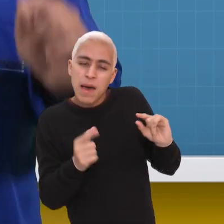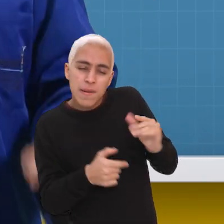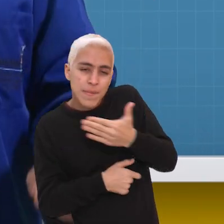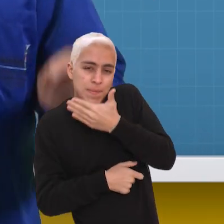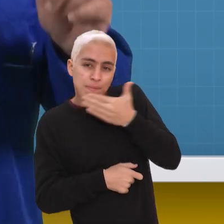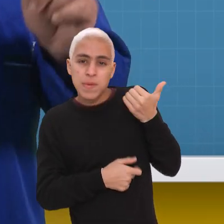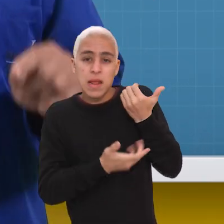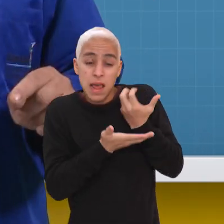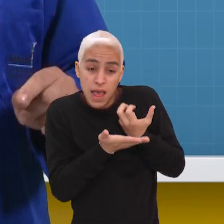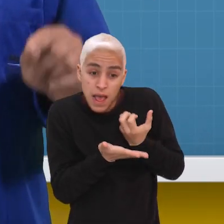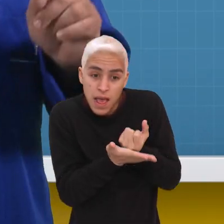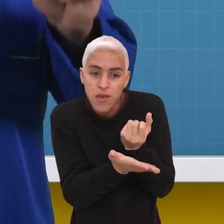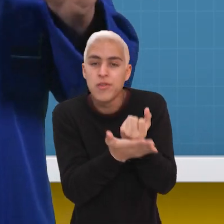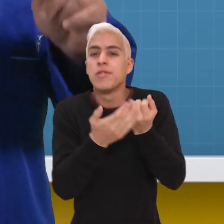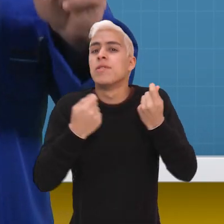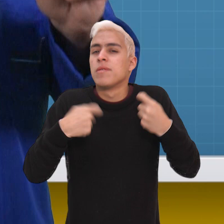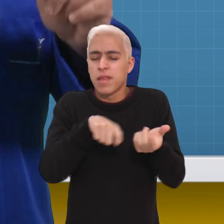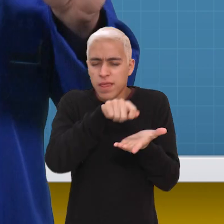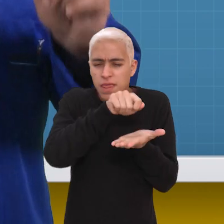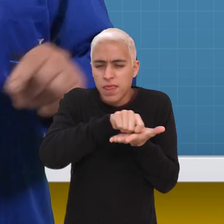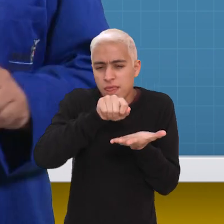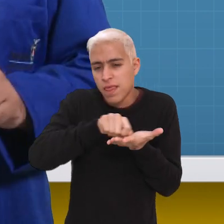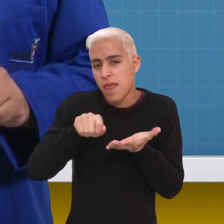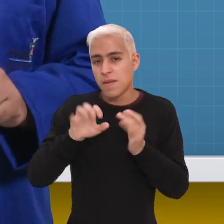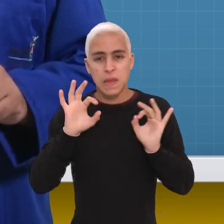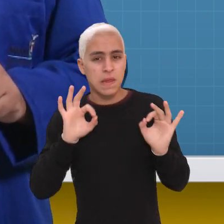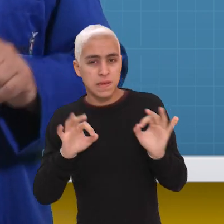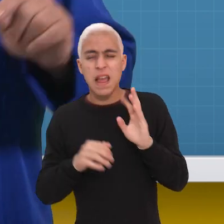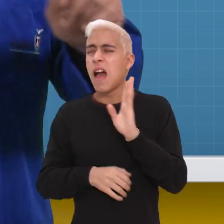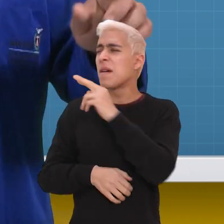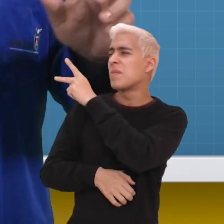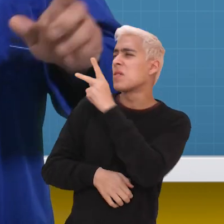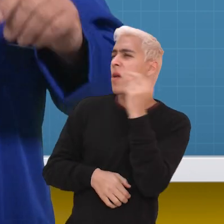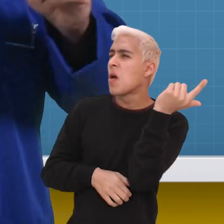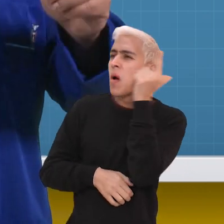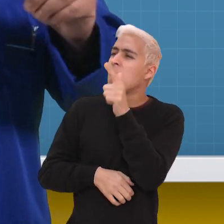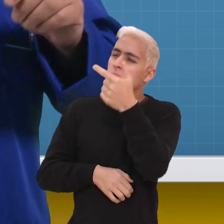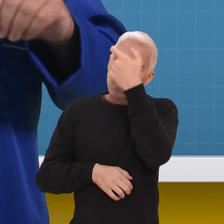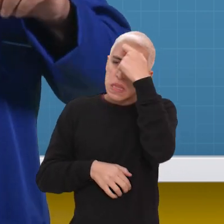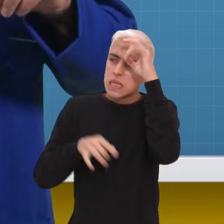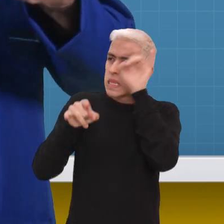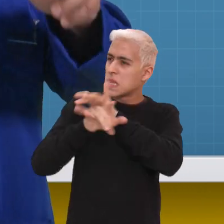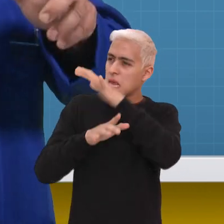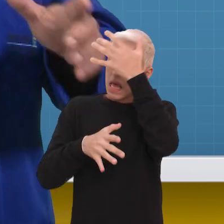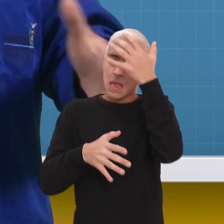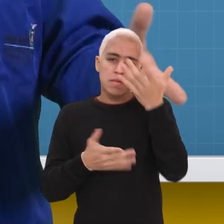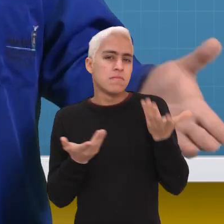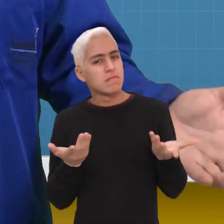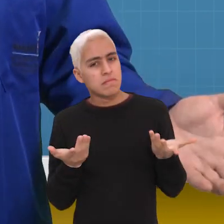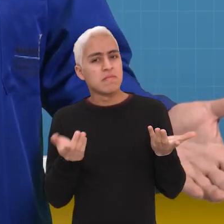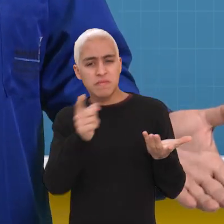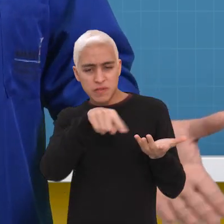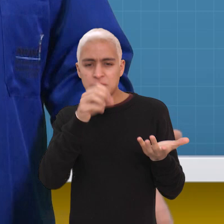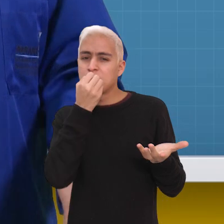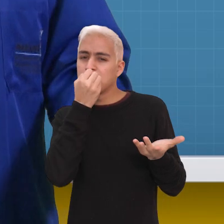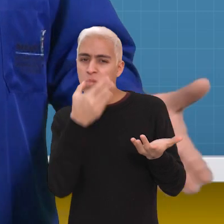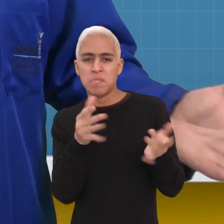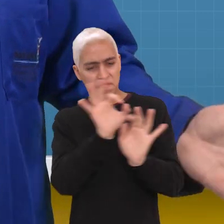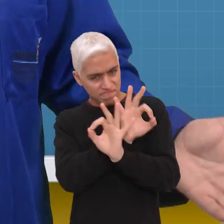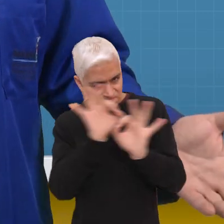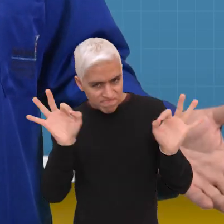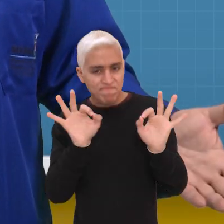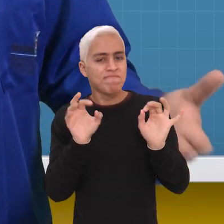O registro nesse caso é fundamental. Ah, professor, eu consegui fazer de cabeça. É que você é